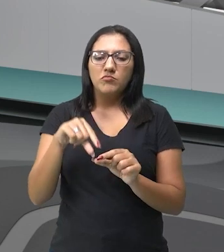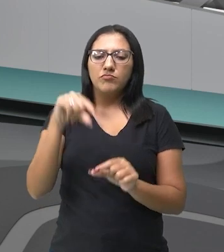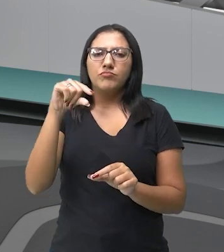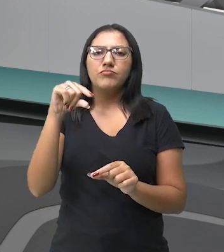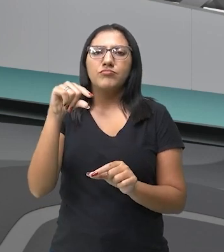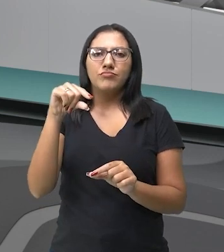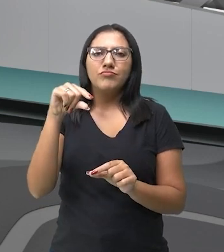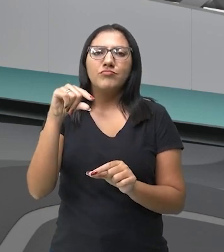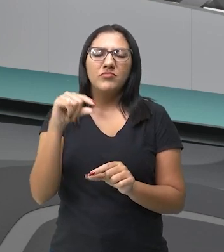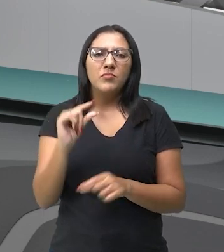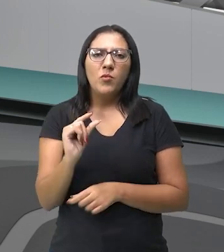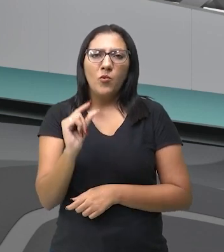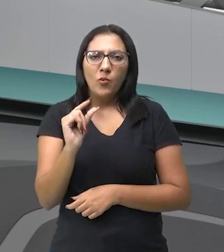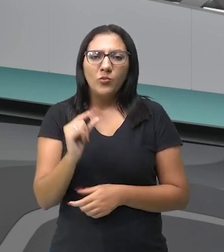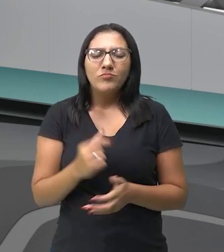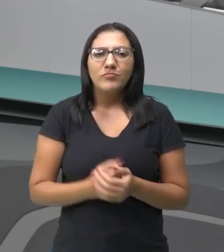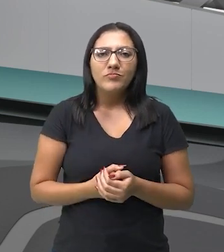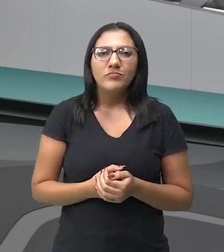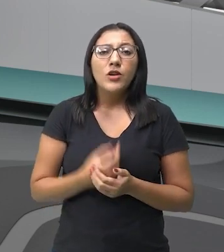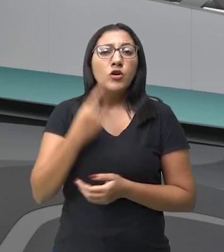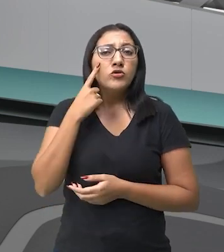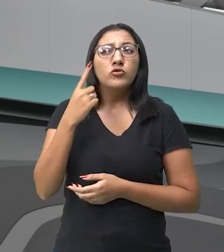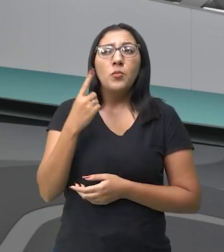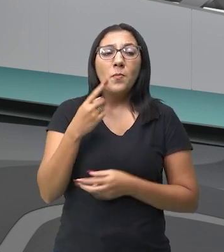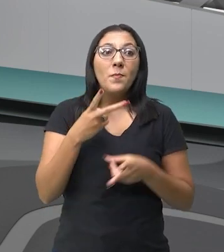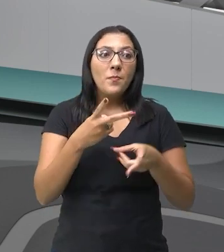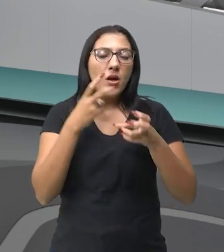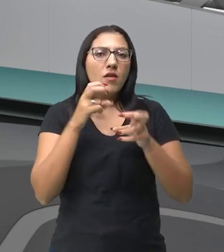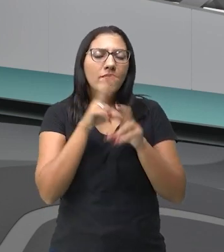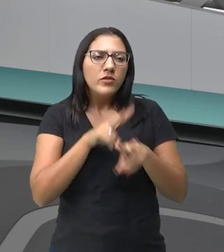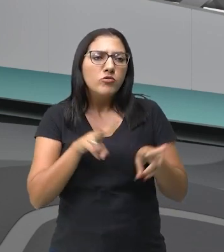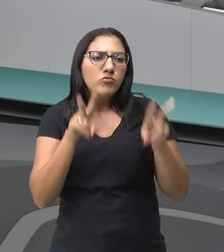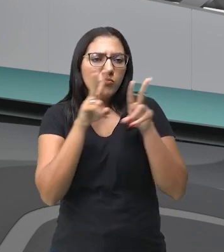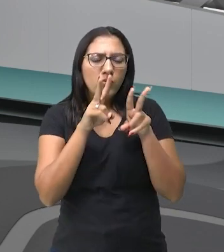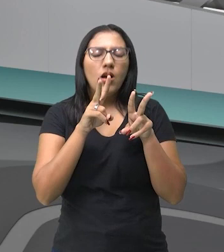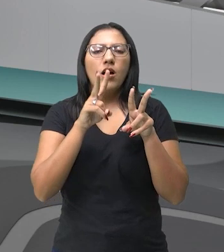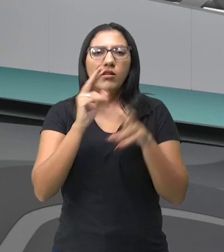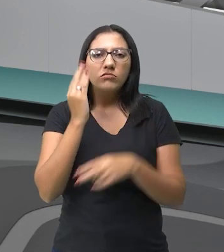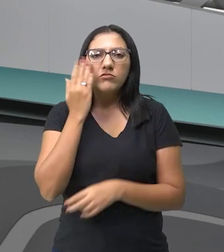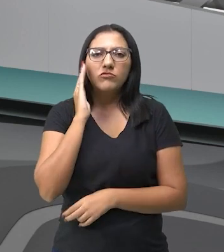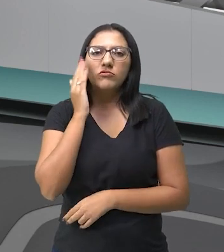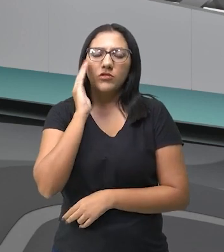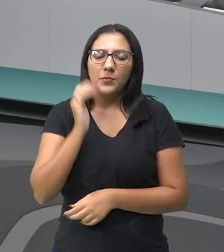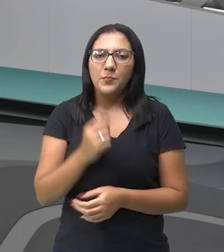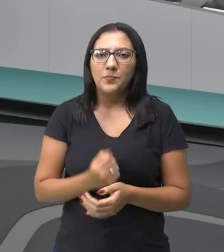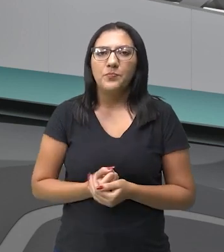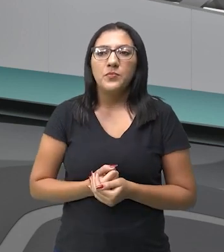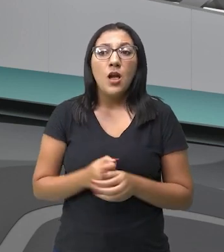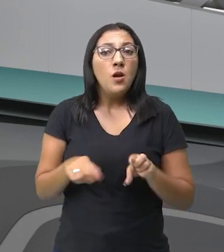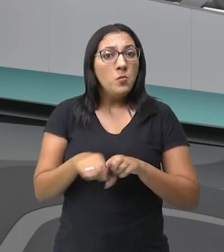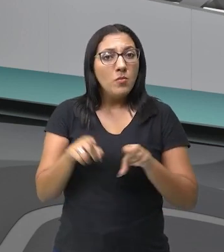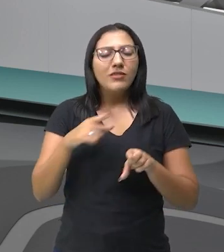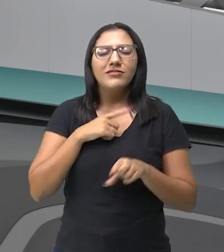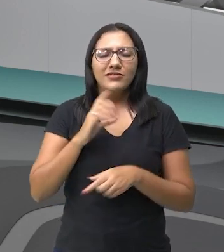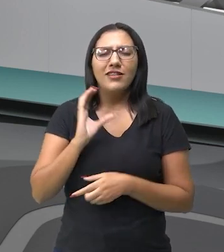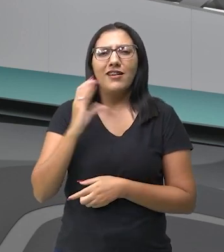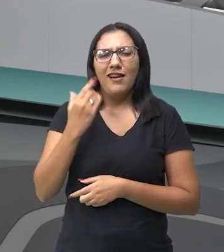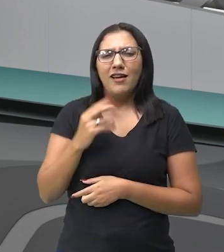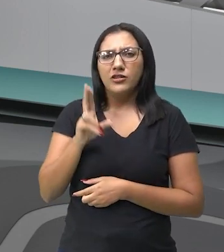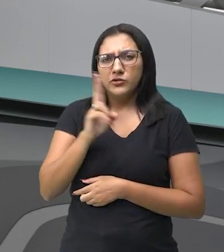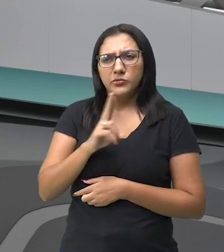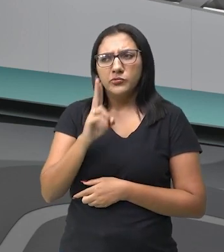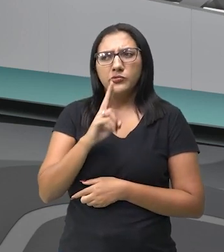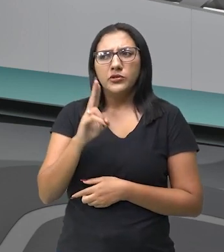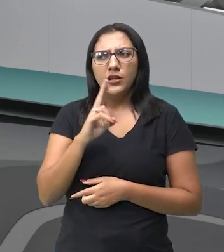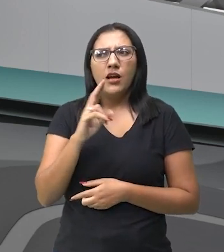baixa. Só de olhar visualmente a gente entende isso. Claro que ao manusear o site, se nós